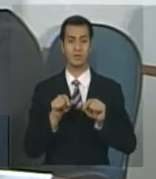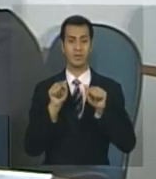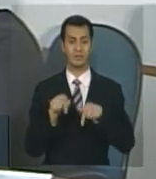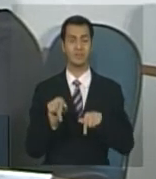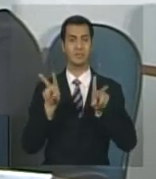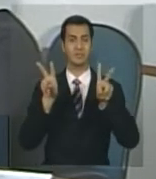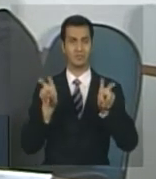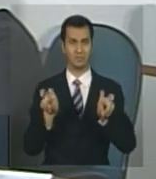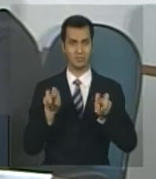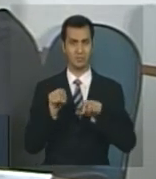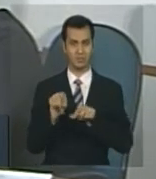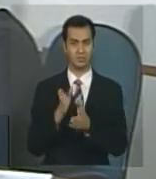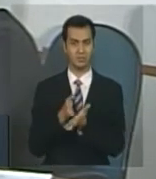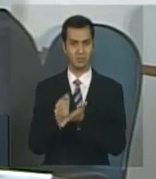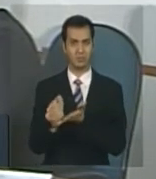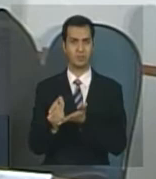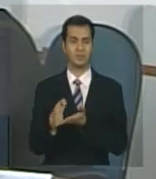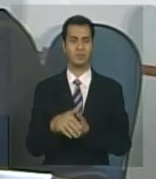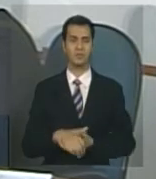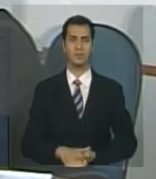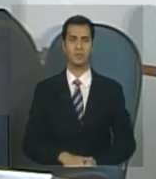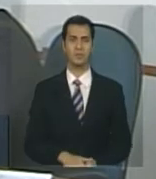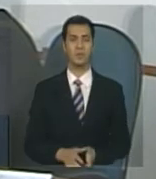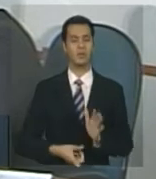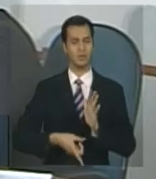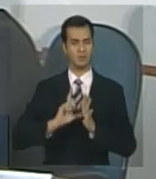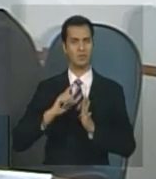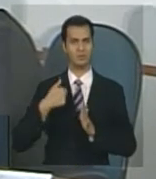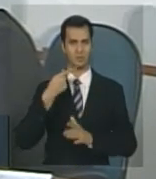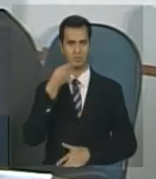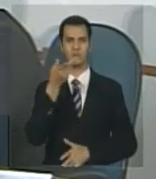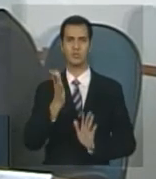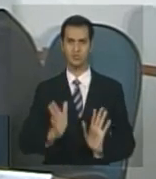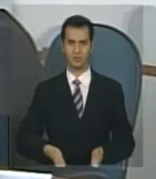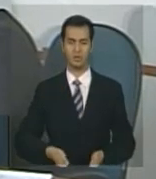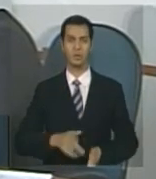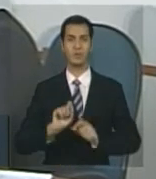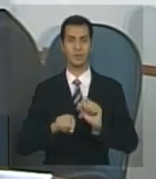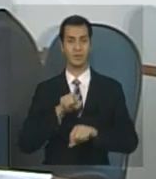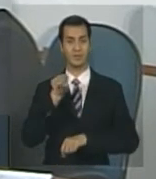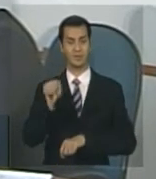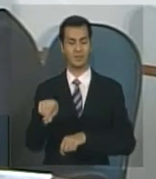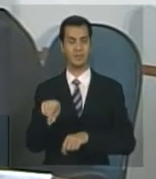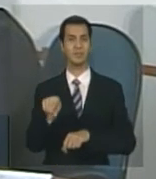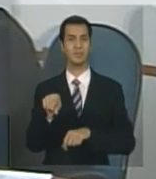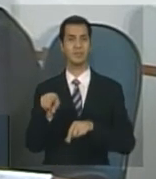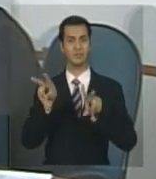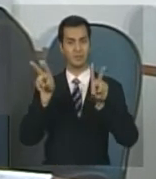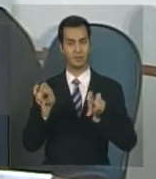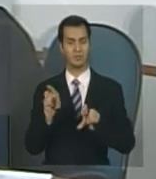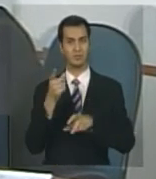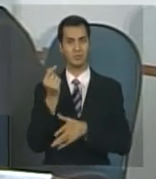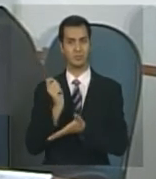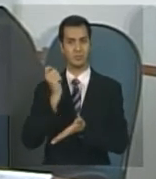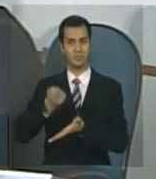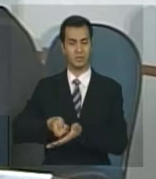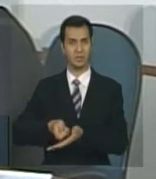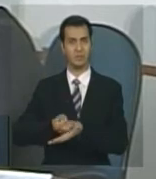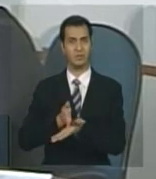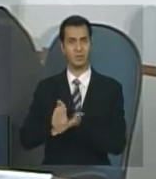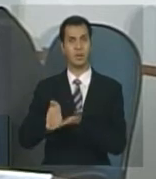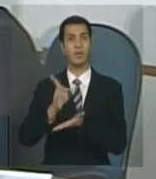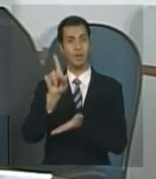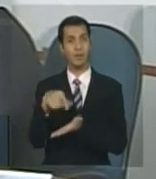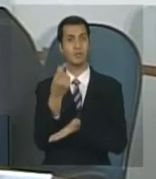rubrica, repito, eu já tinha colocado isso no início da apresentação, é dessa rubrica que saem os recursos para o pagamento